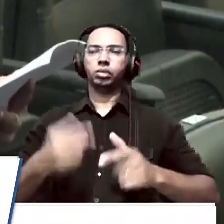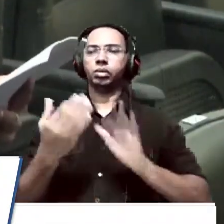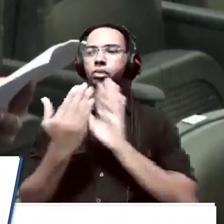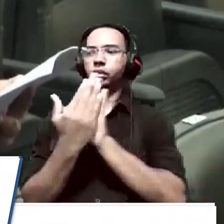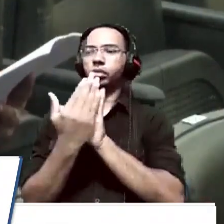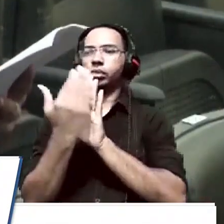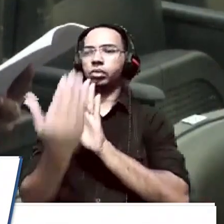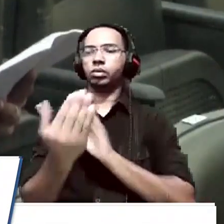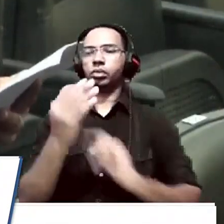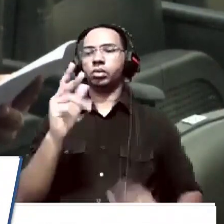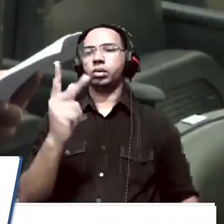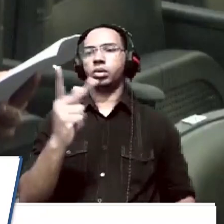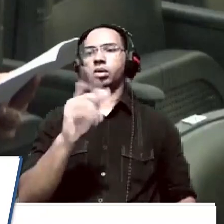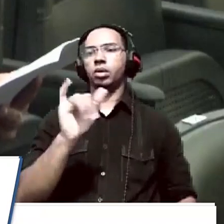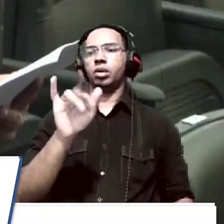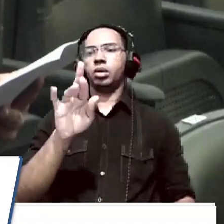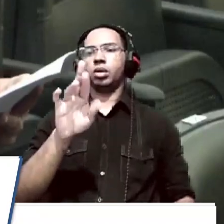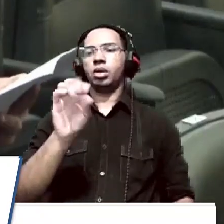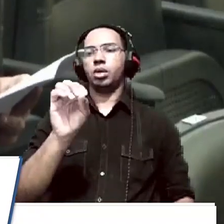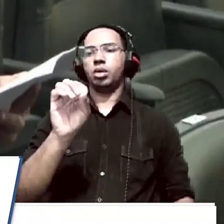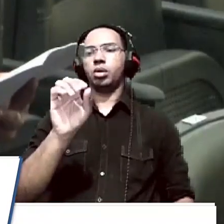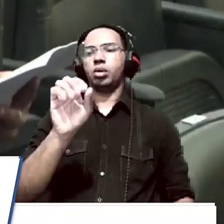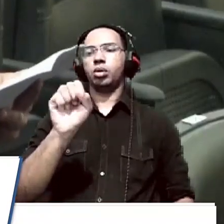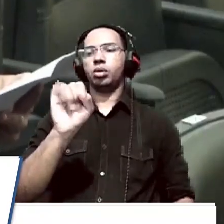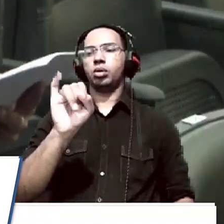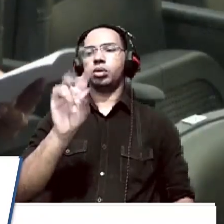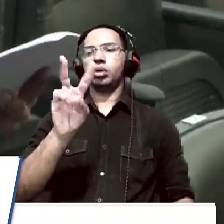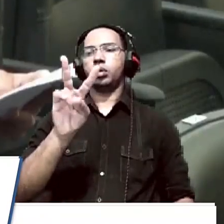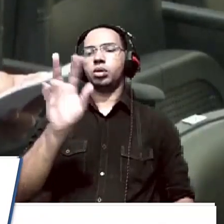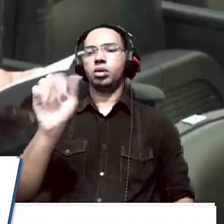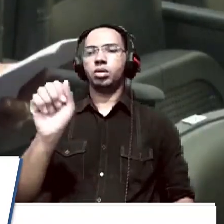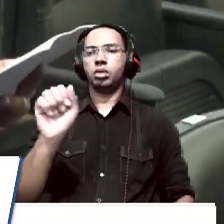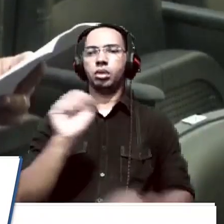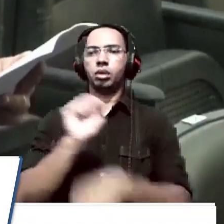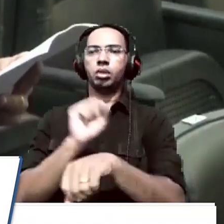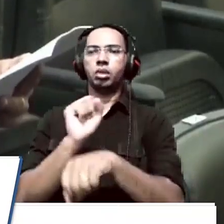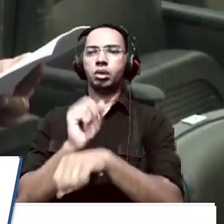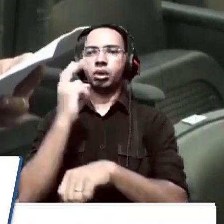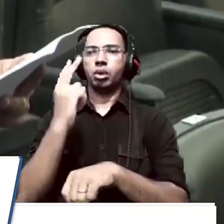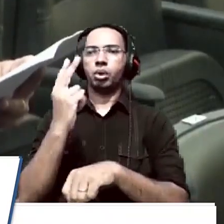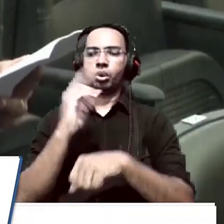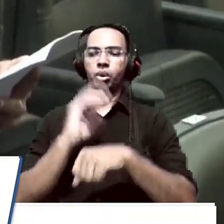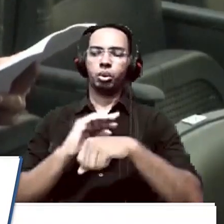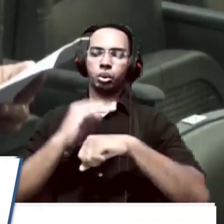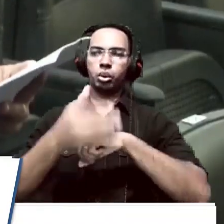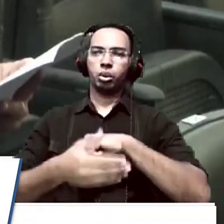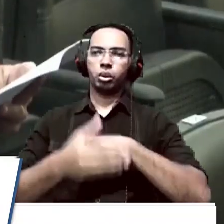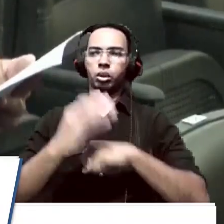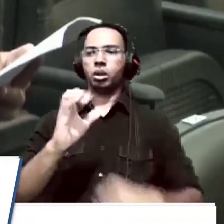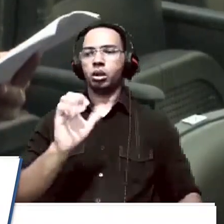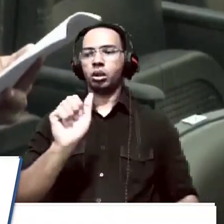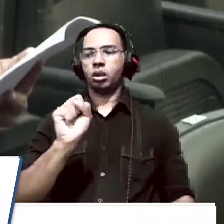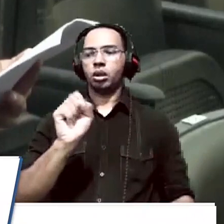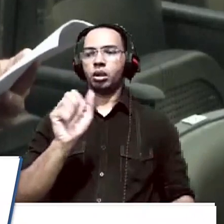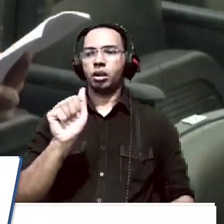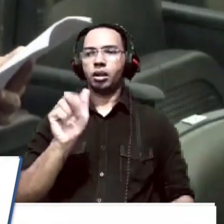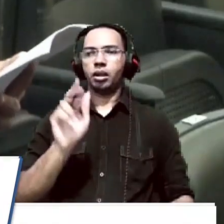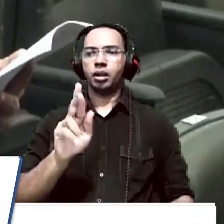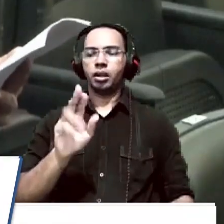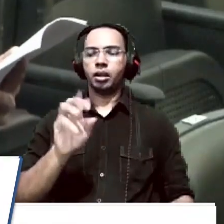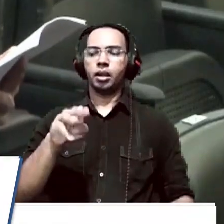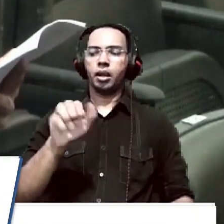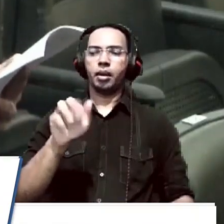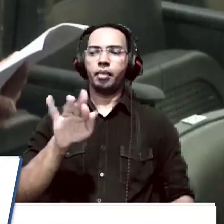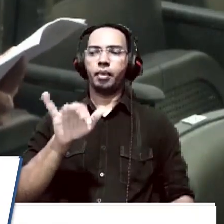Hidrossilva, uma lombada. Então, estou aguardando duas lombadas na César Martins Pirajá e essa